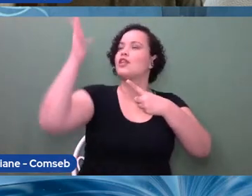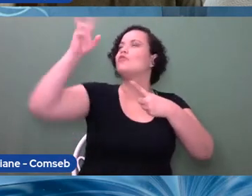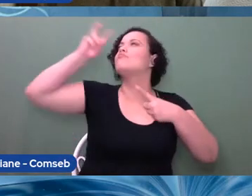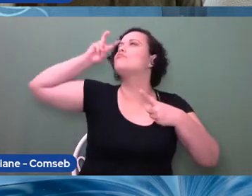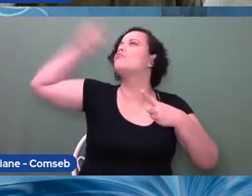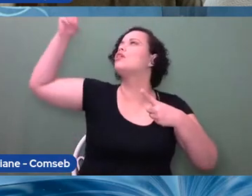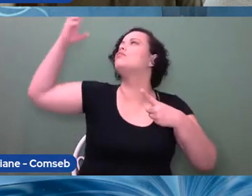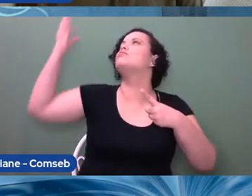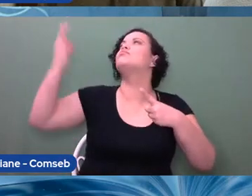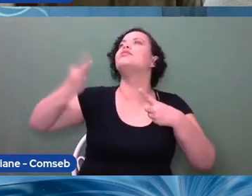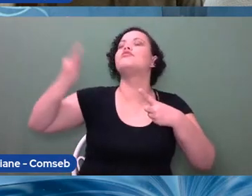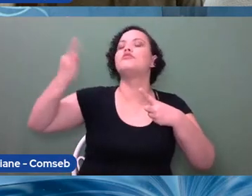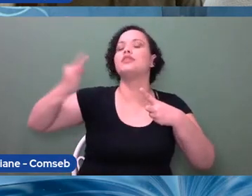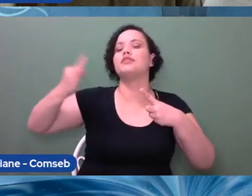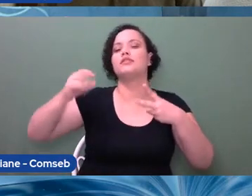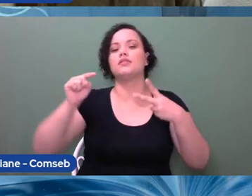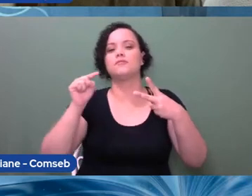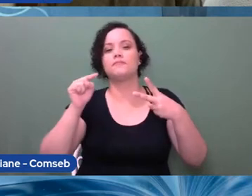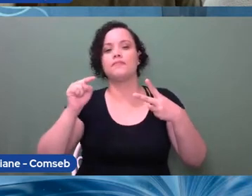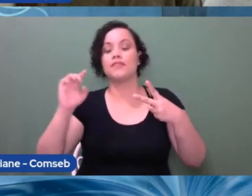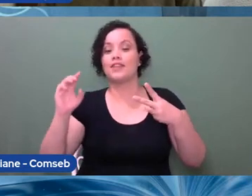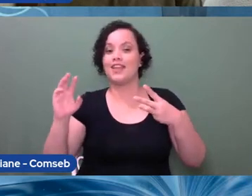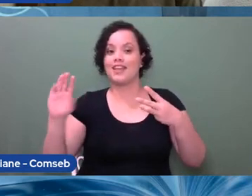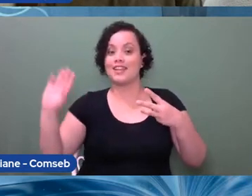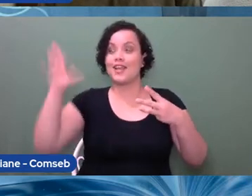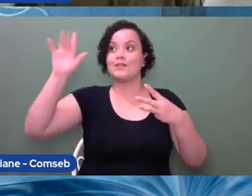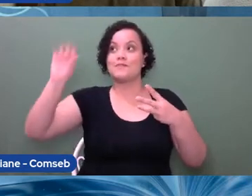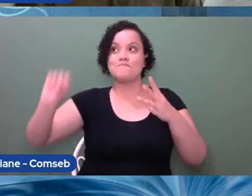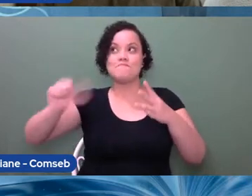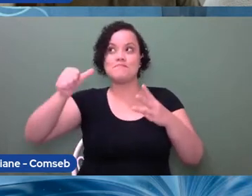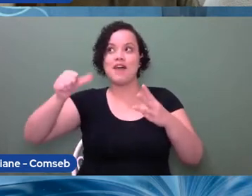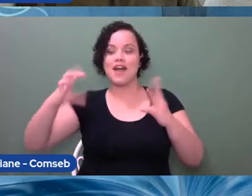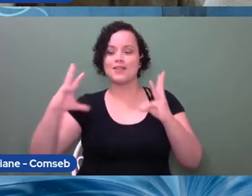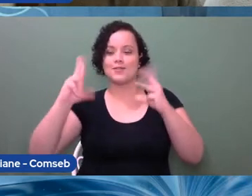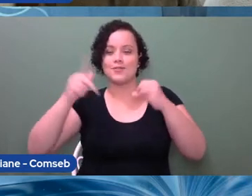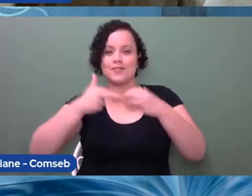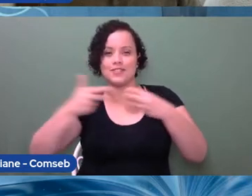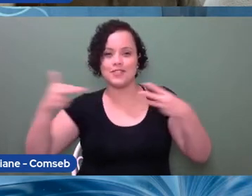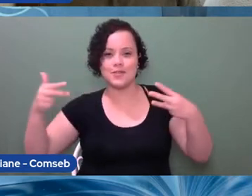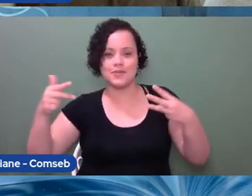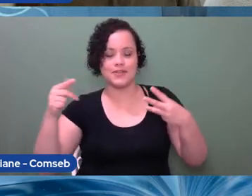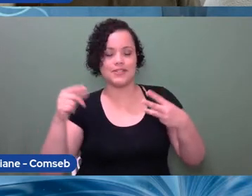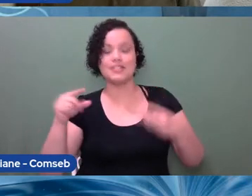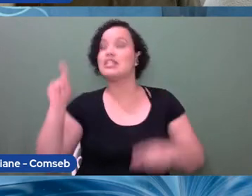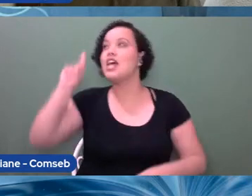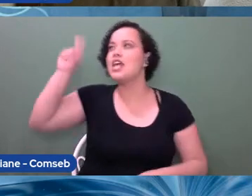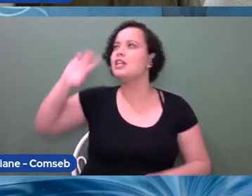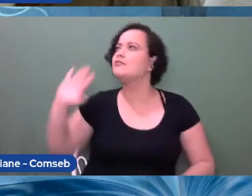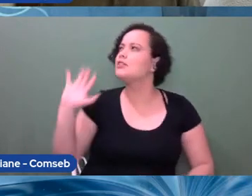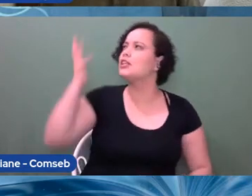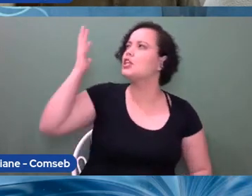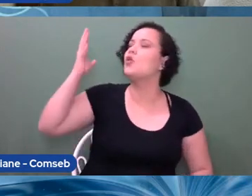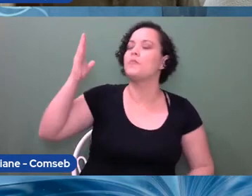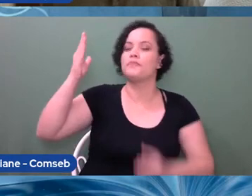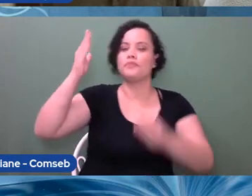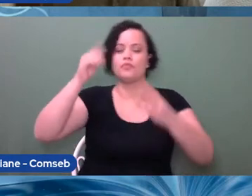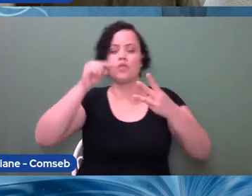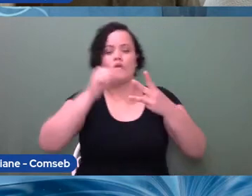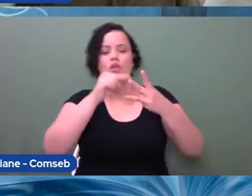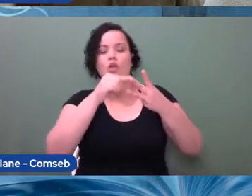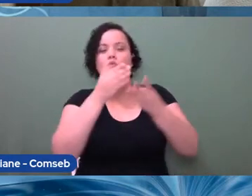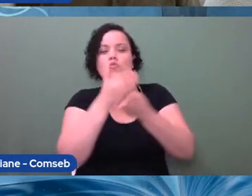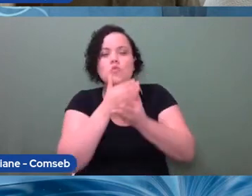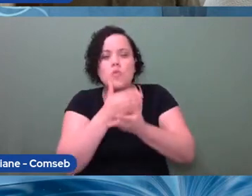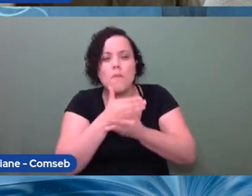perfeita, causa primária de todas as coisas, que cria princípio